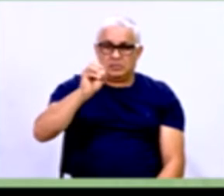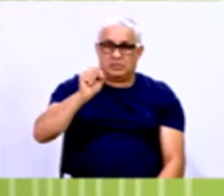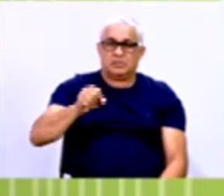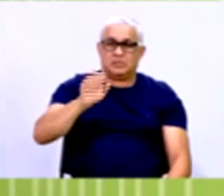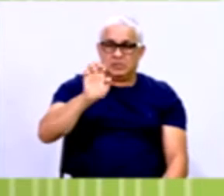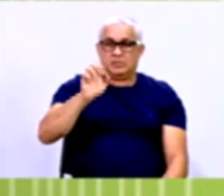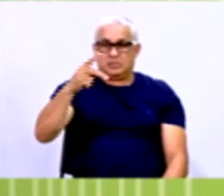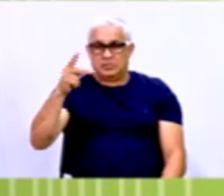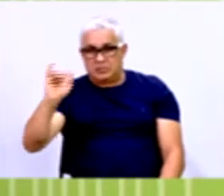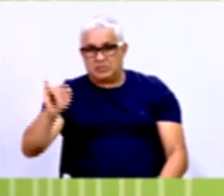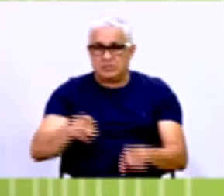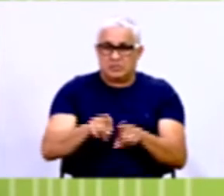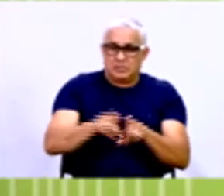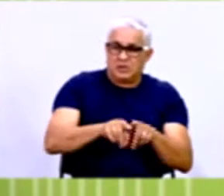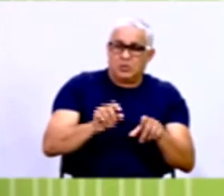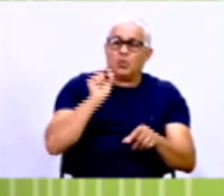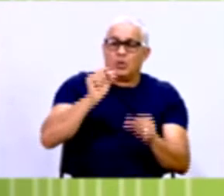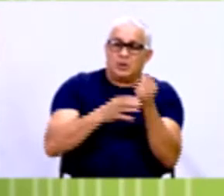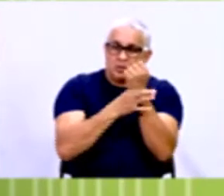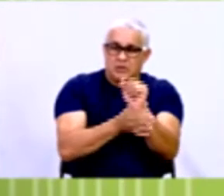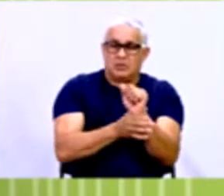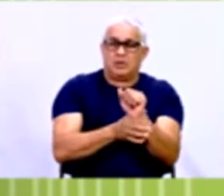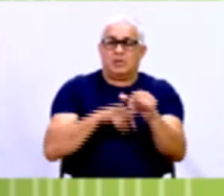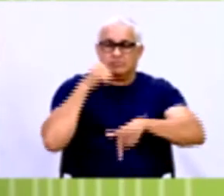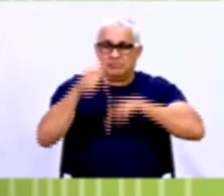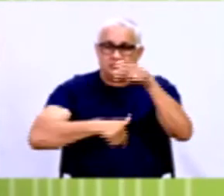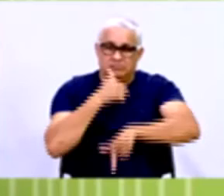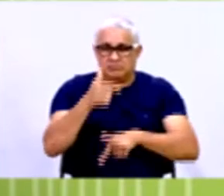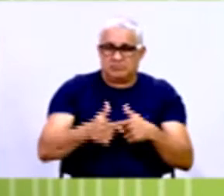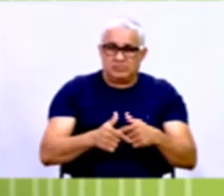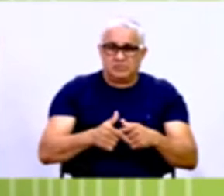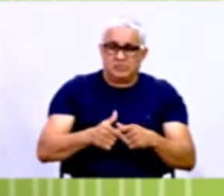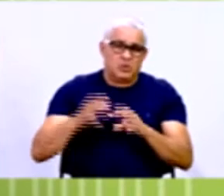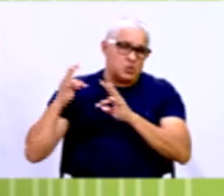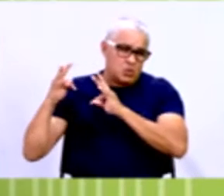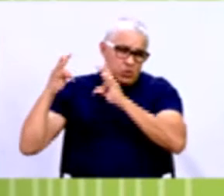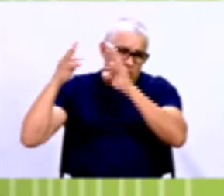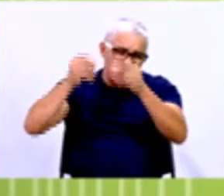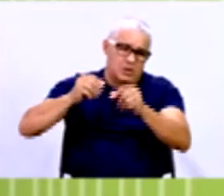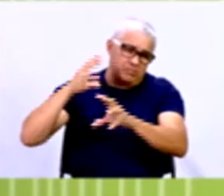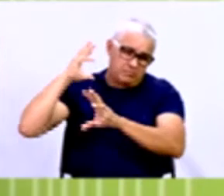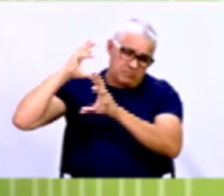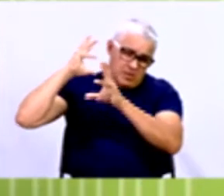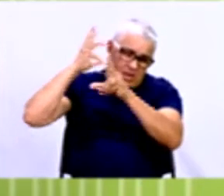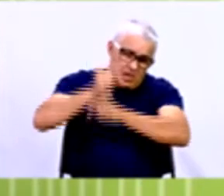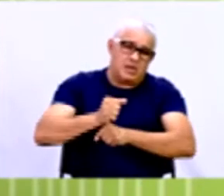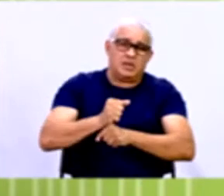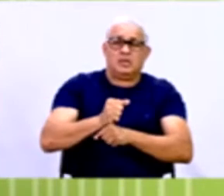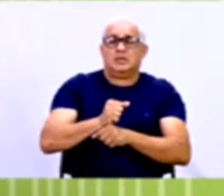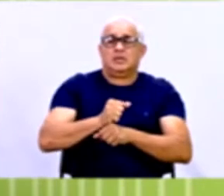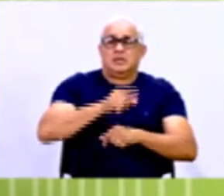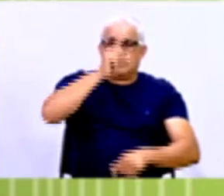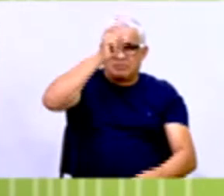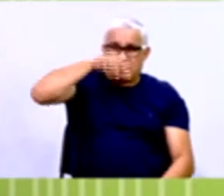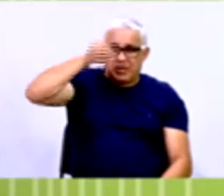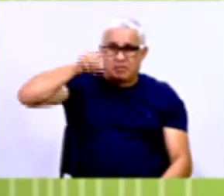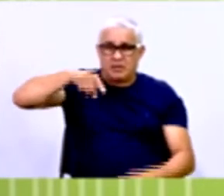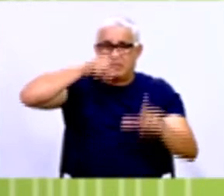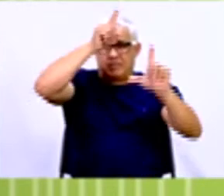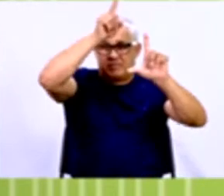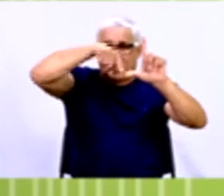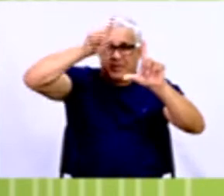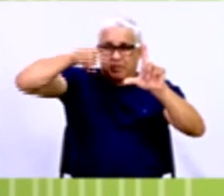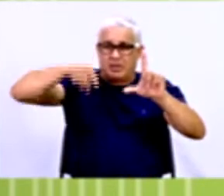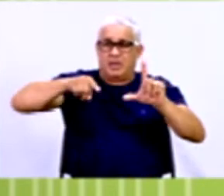do trabalho? Com toda essa historicidade que nós vimos aí, com toda essa estatística negativa que mostra